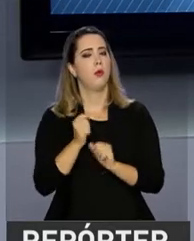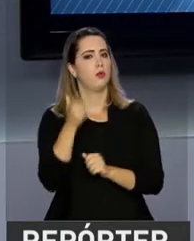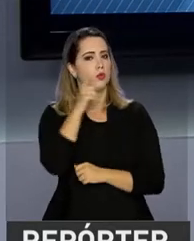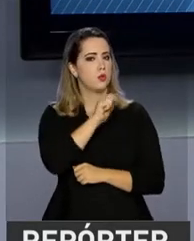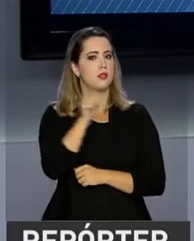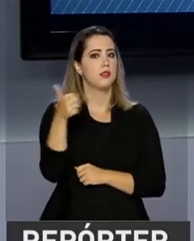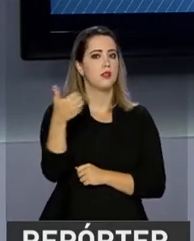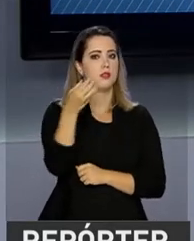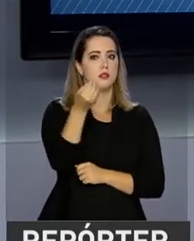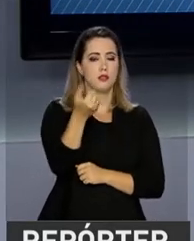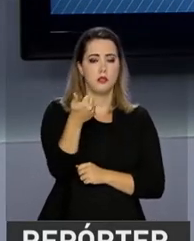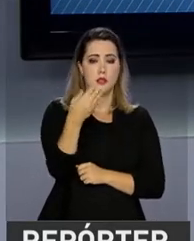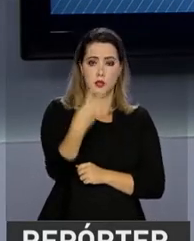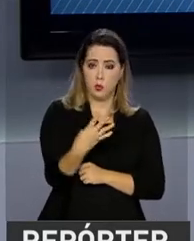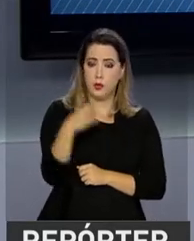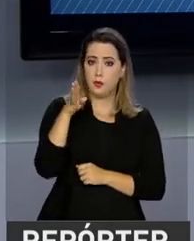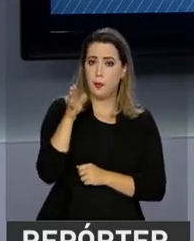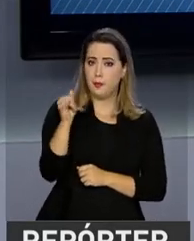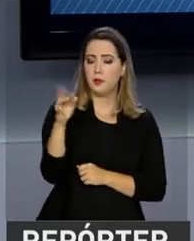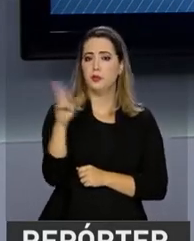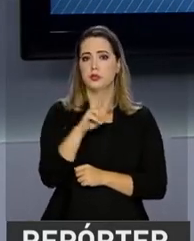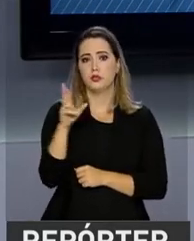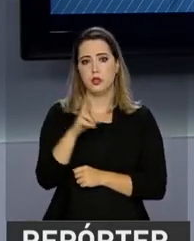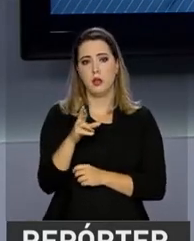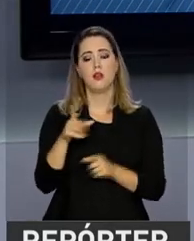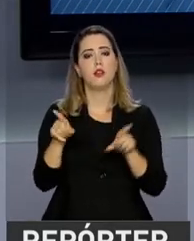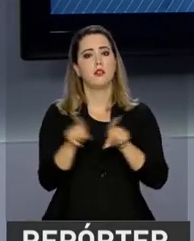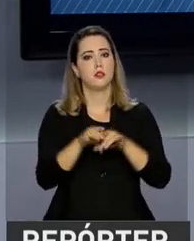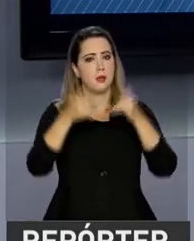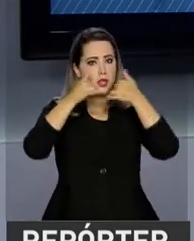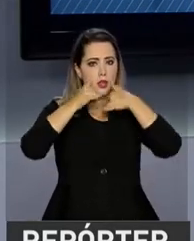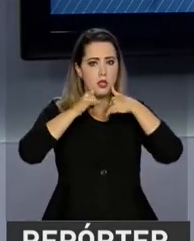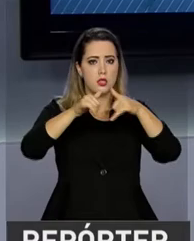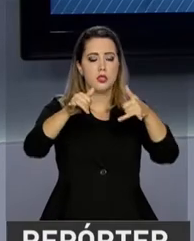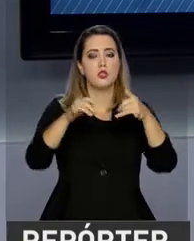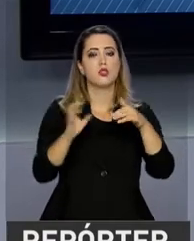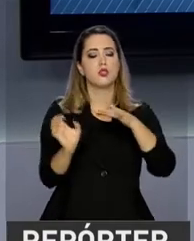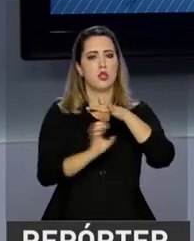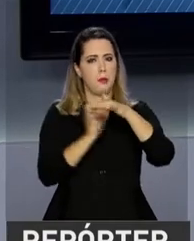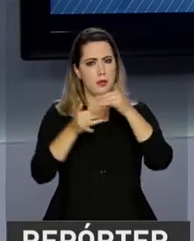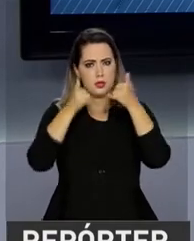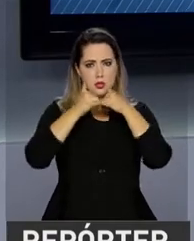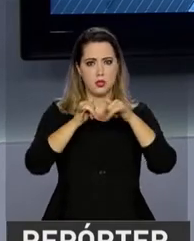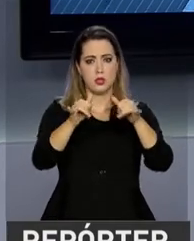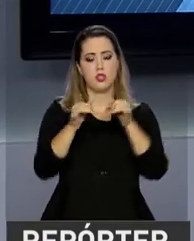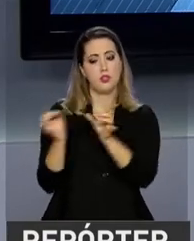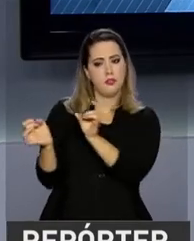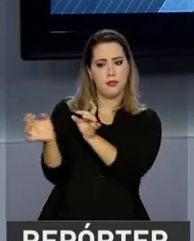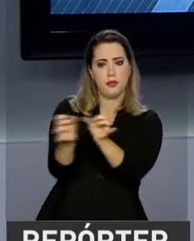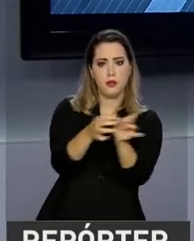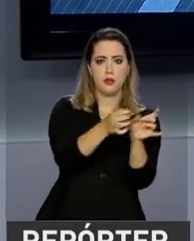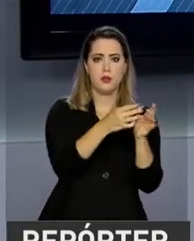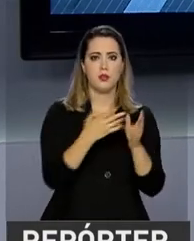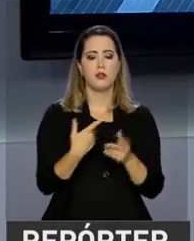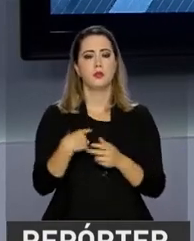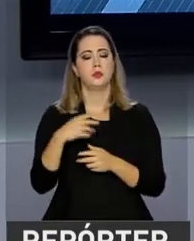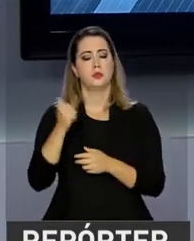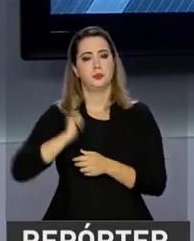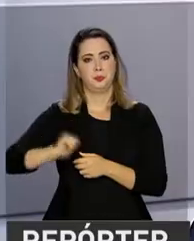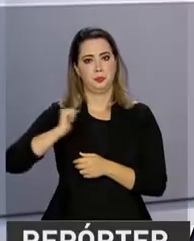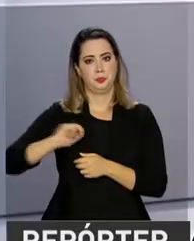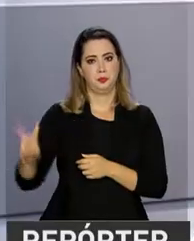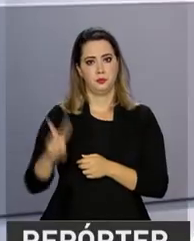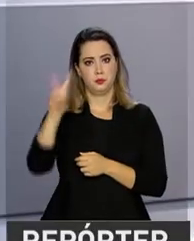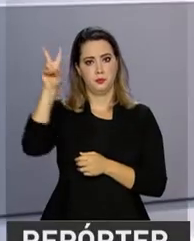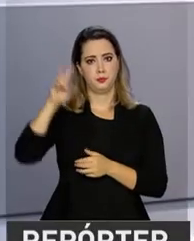que o governo quer fazer da eletrobrás uma grande companhia mundial de energia e para isso vender a boa parte da empresa na bolsa